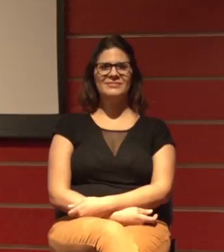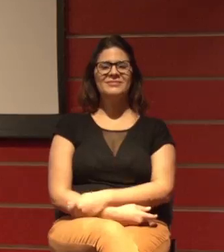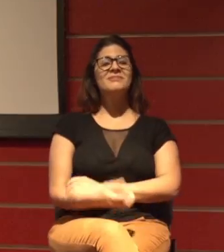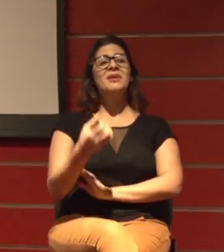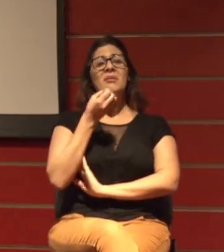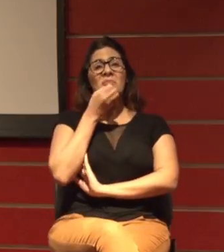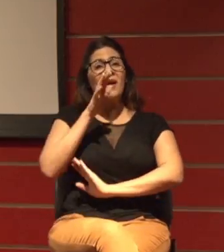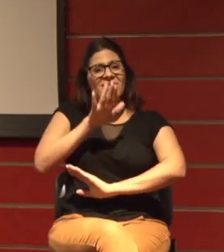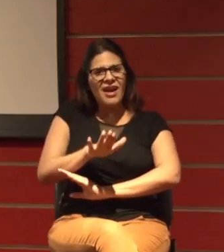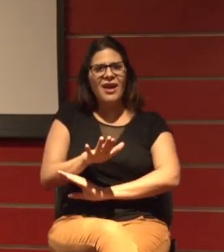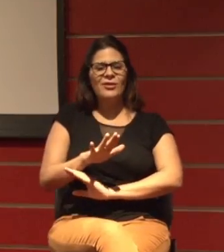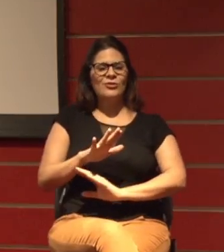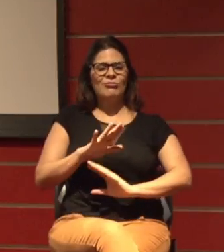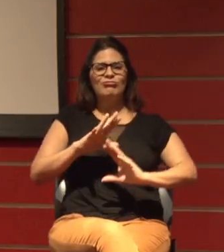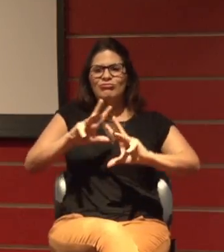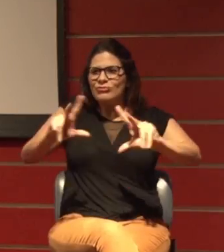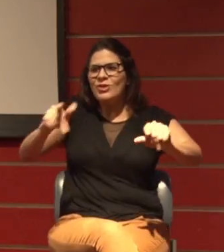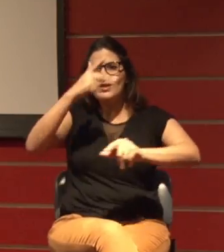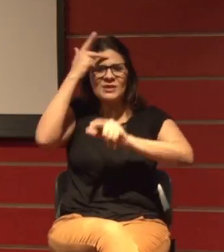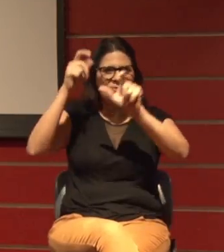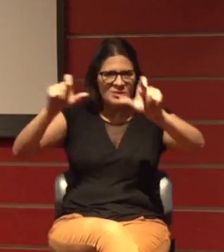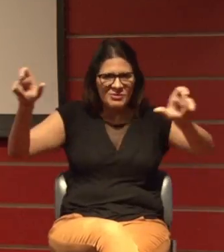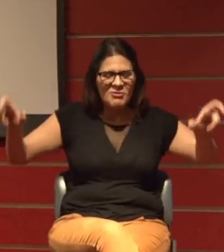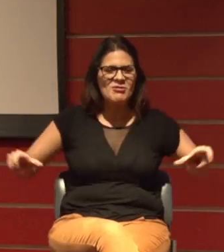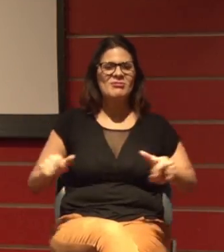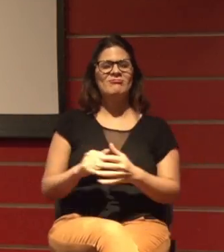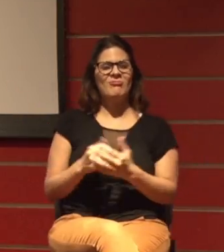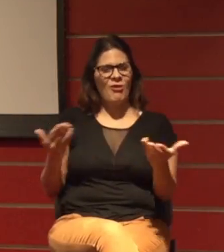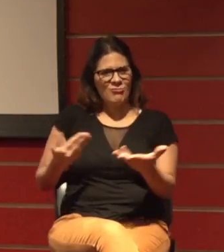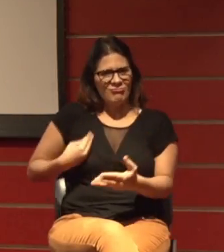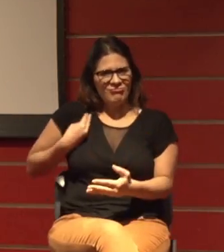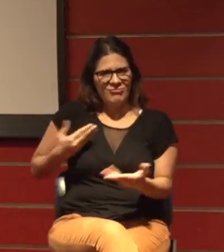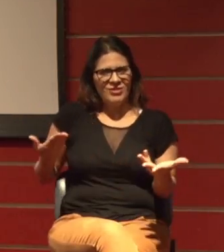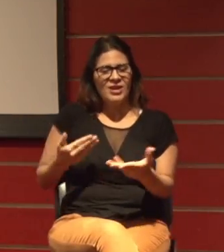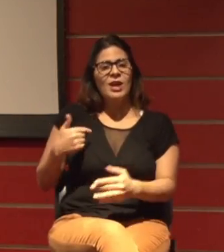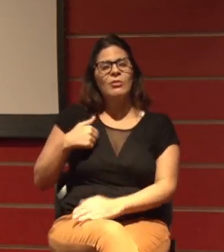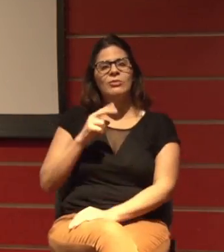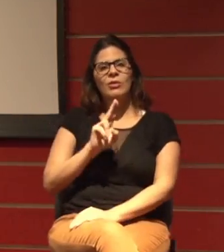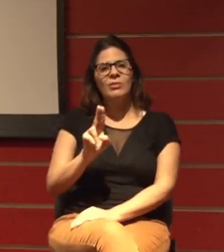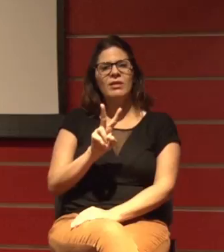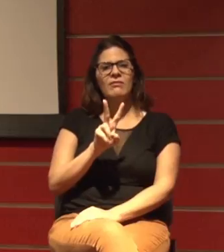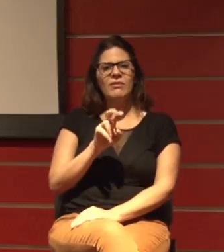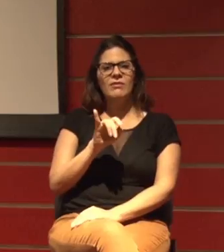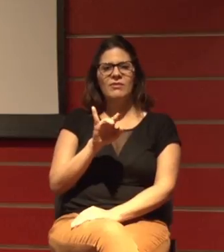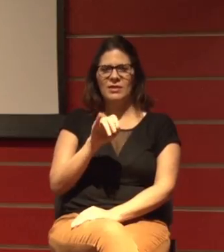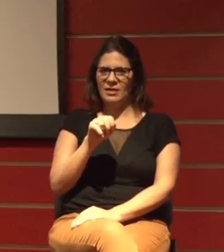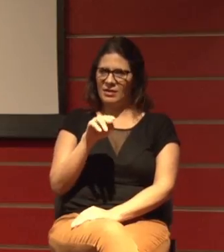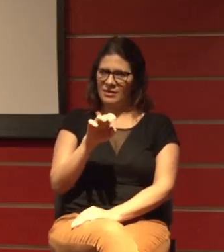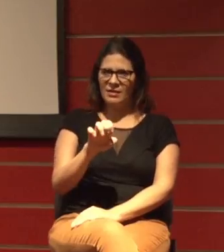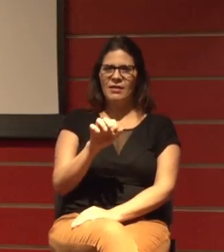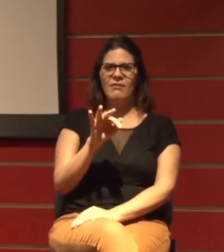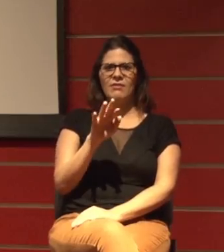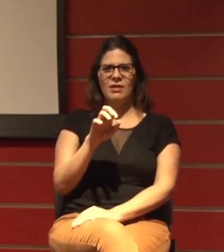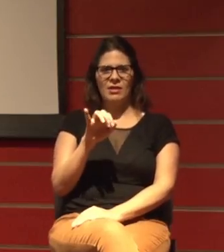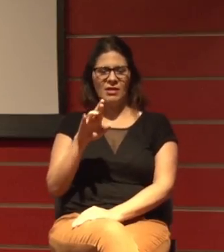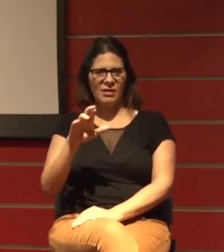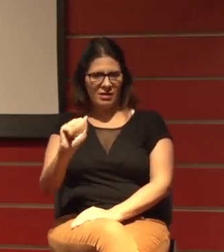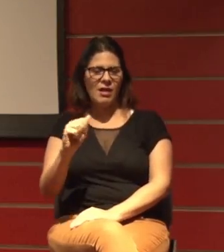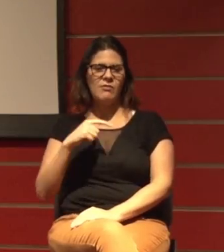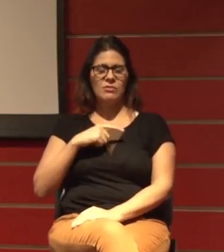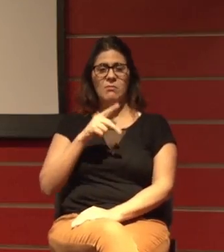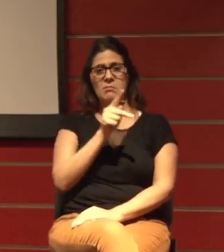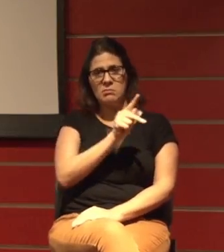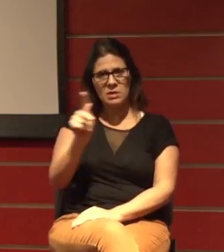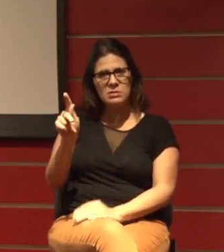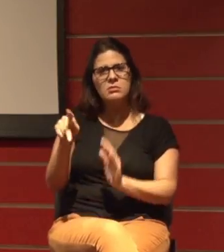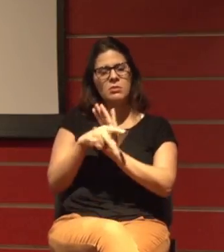Boa tarde a todas e a todos eu sou Viviane Ferreira presidente da apam apam é a Associação dos profissionais do